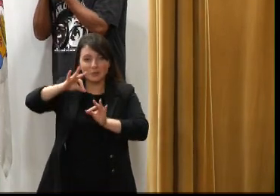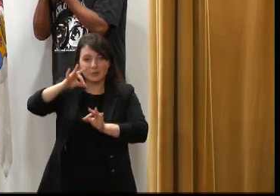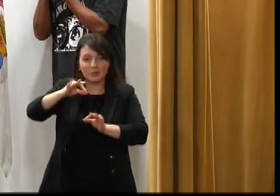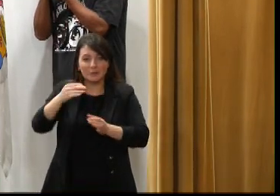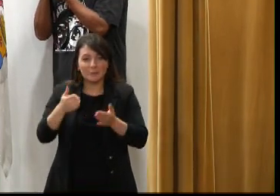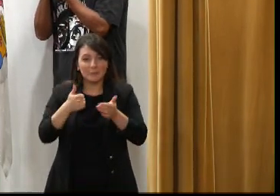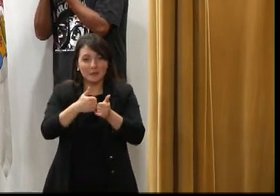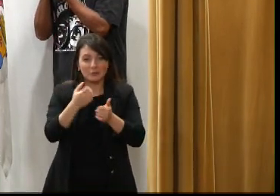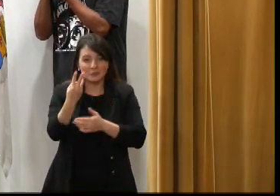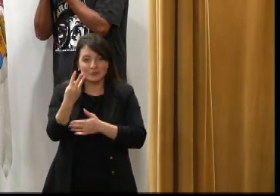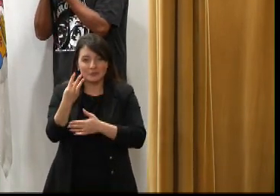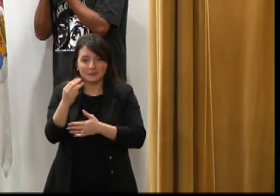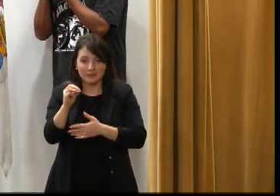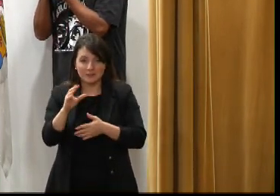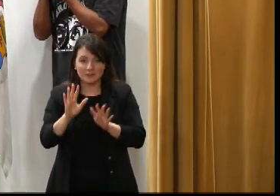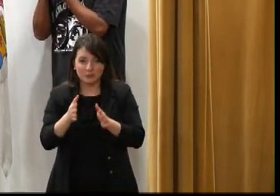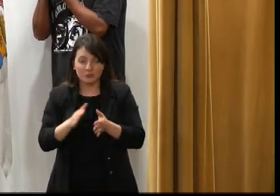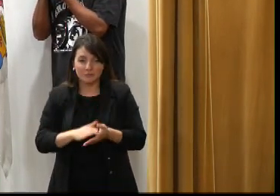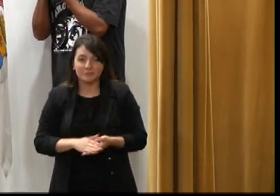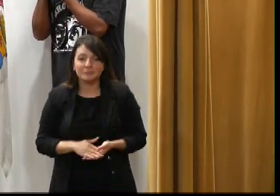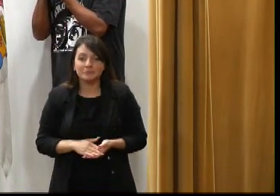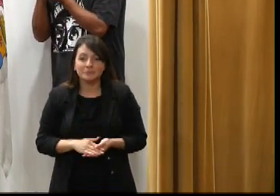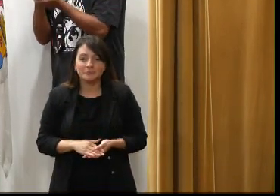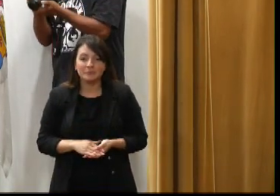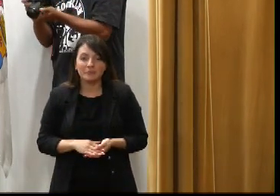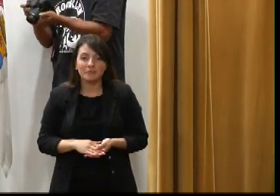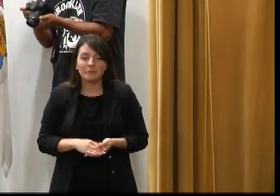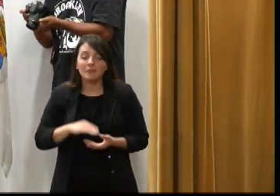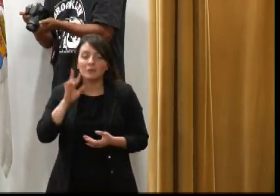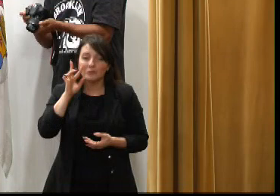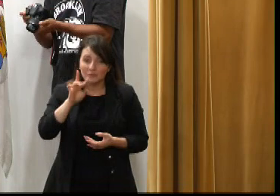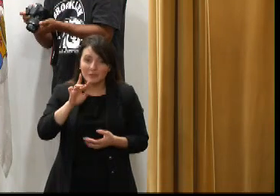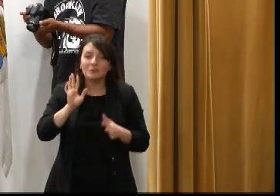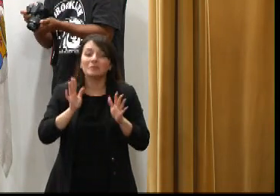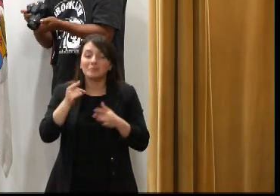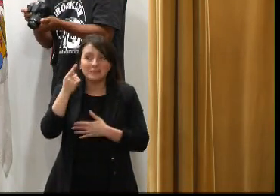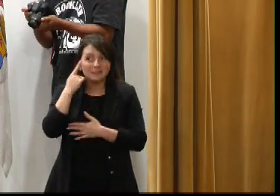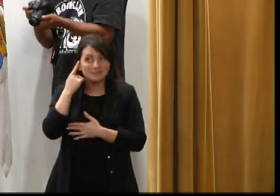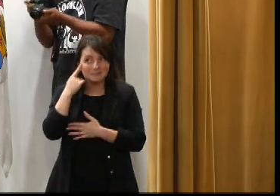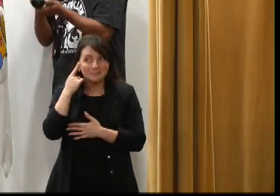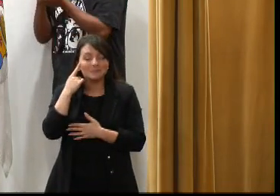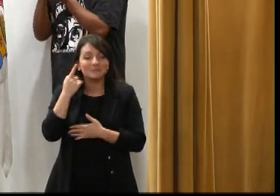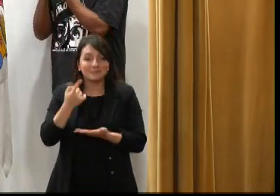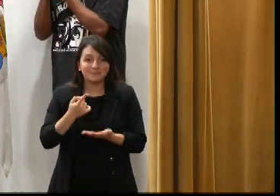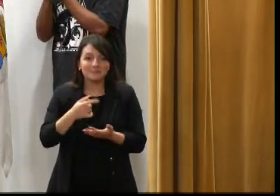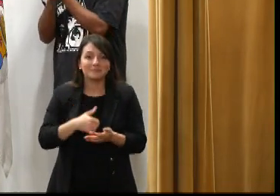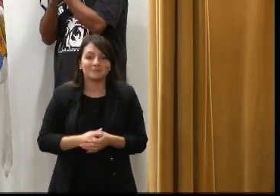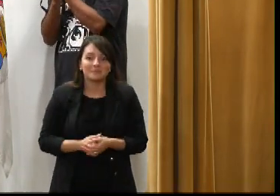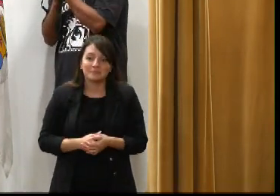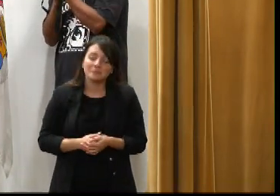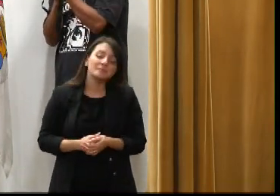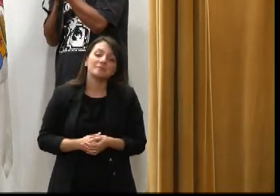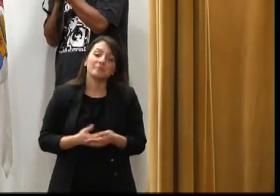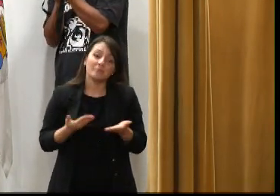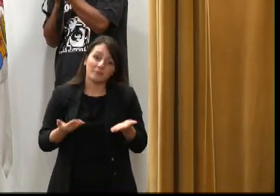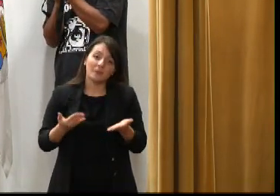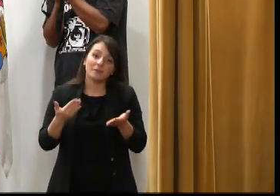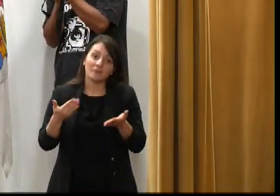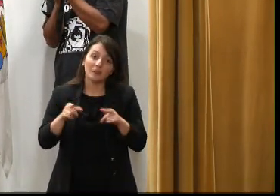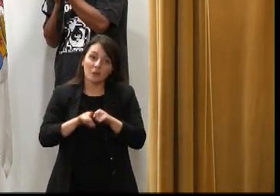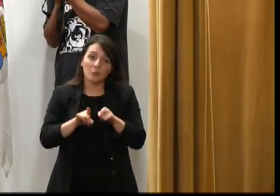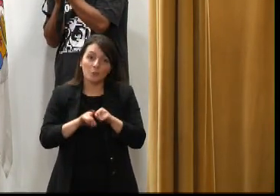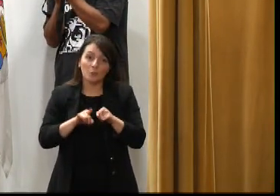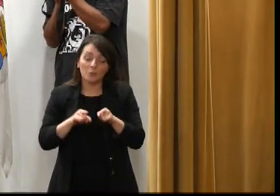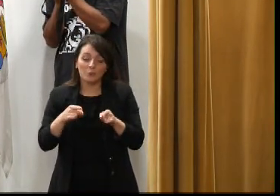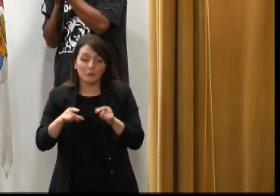esses são os parâmetros, as premissas pelas quais nós devemos pensar, né, o que vai implicar com o